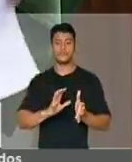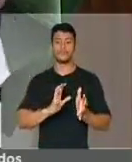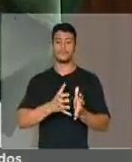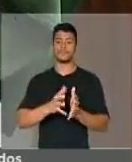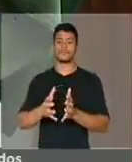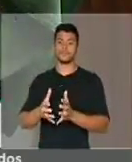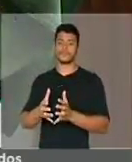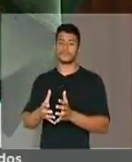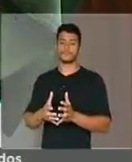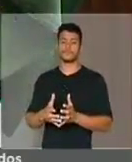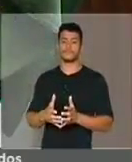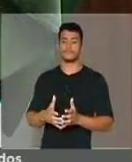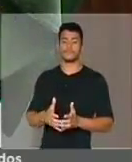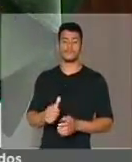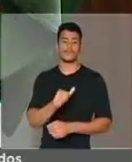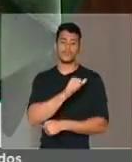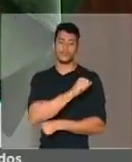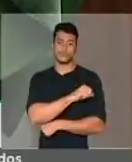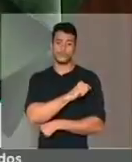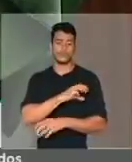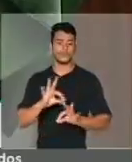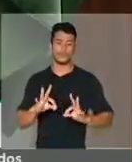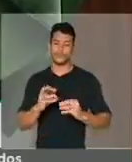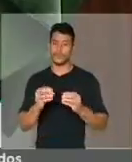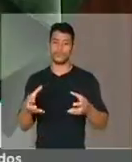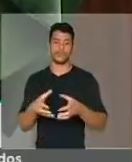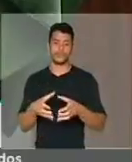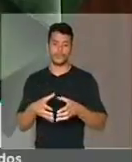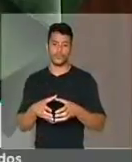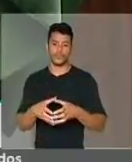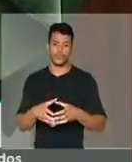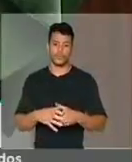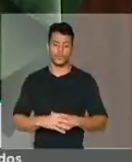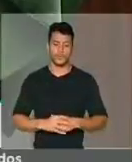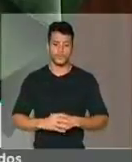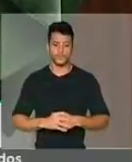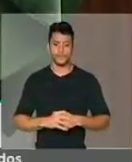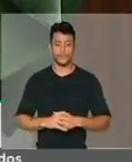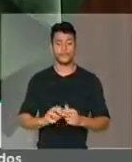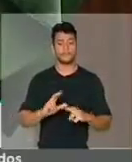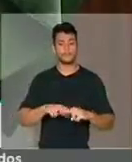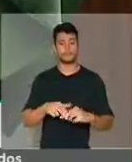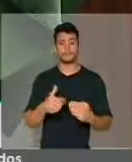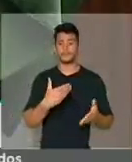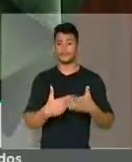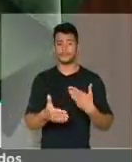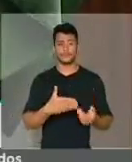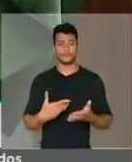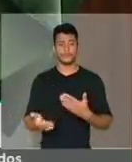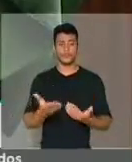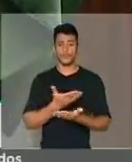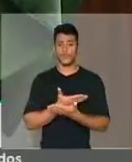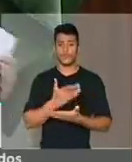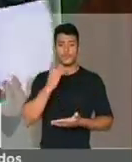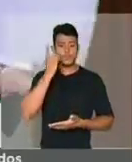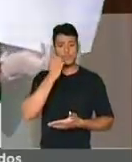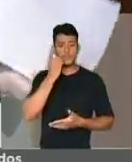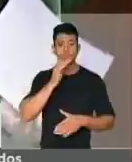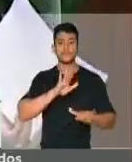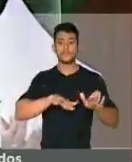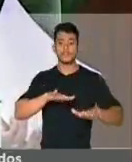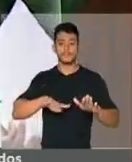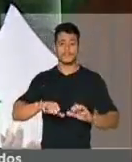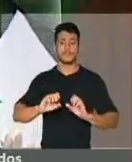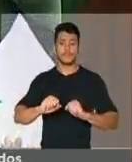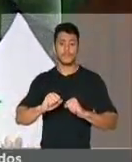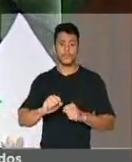os deputados, os que votarem sim, os que votarem não, e a grande maioria acho que votará sim. Porque qualquer um dos deputados do Rio de Janeiro